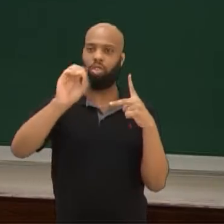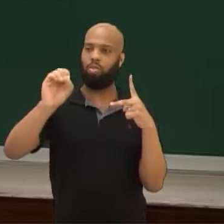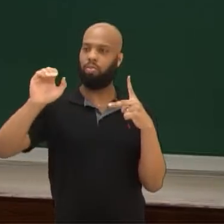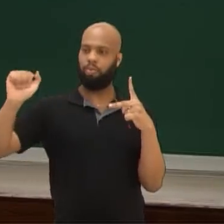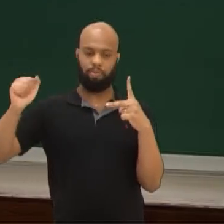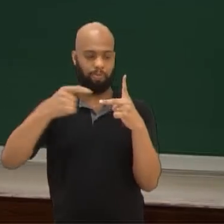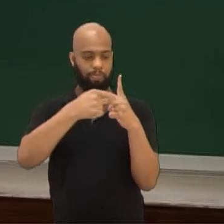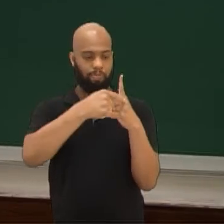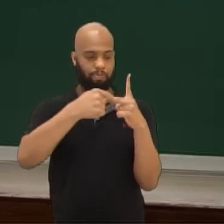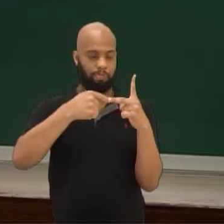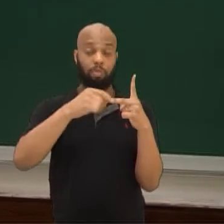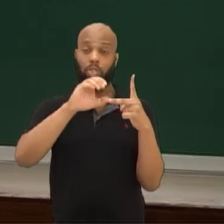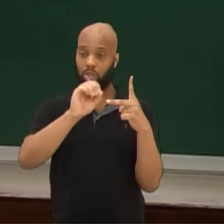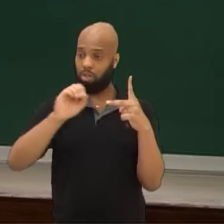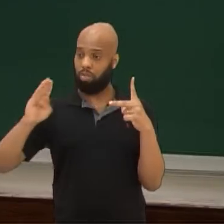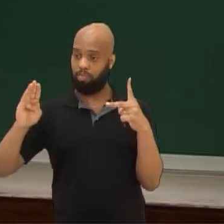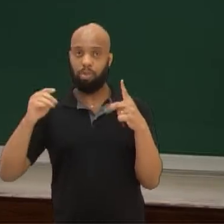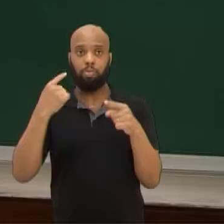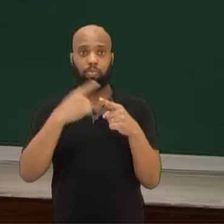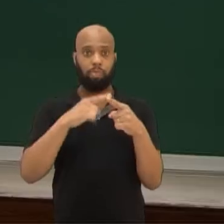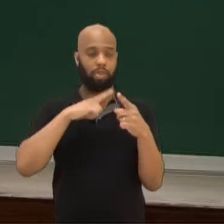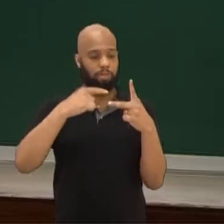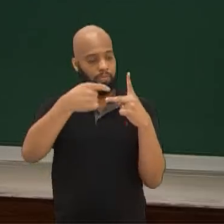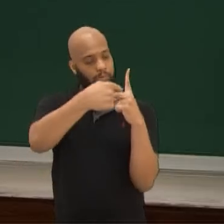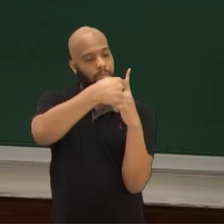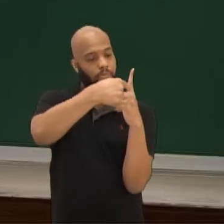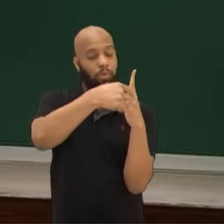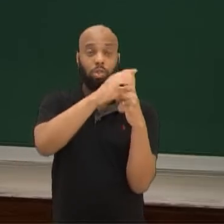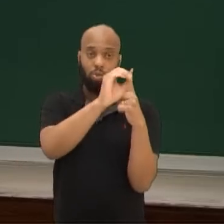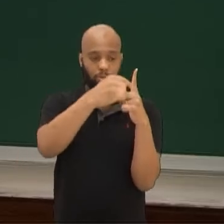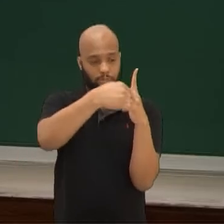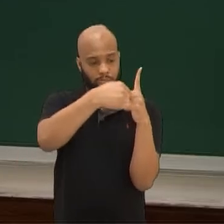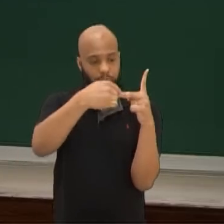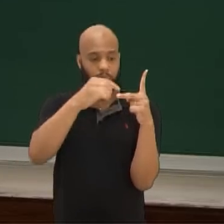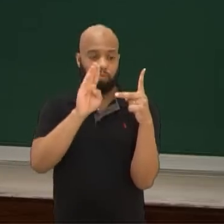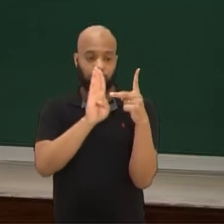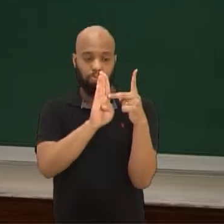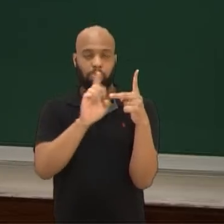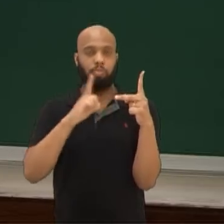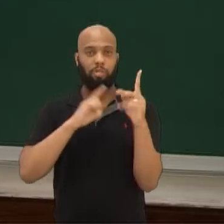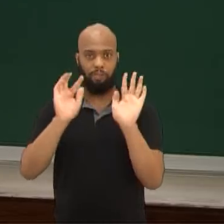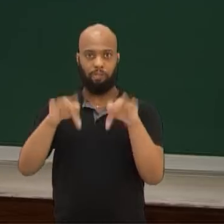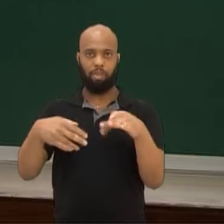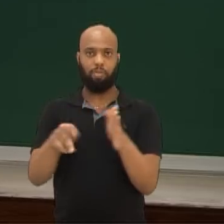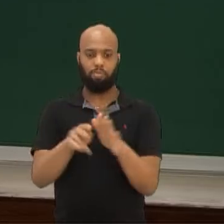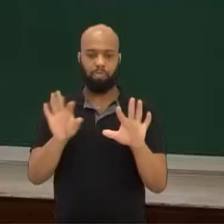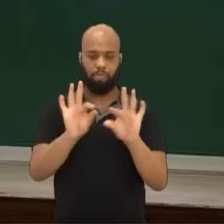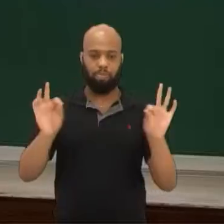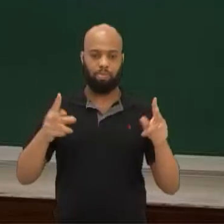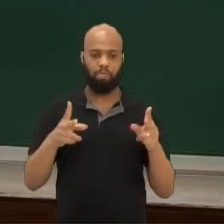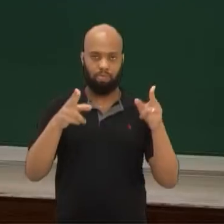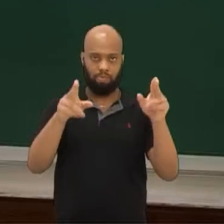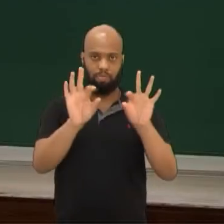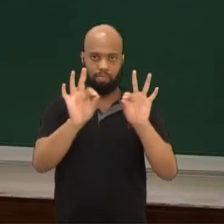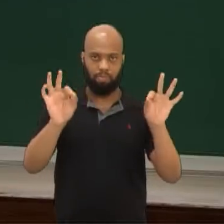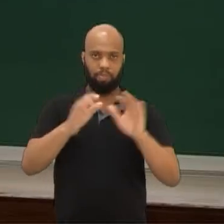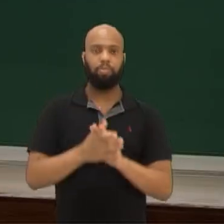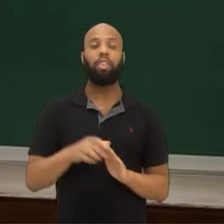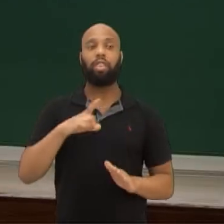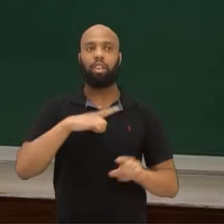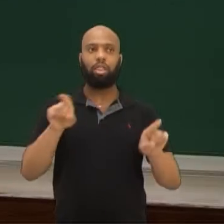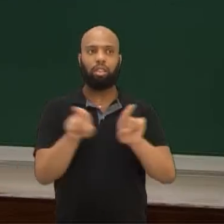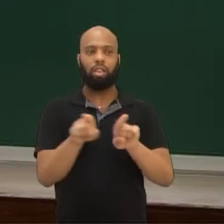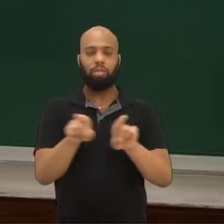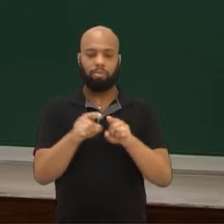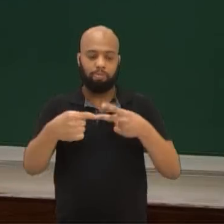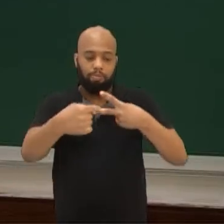lado OB, porque vai do ponto O até o ponto B, onde termina a outra semirreta. Tem a origem, ou o vértice aqui,